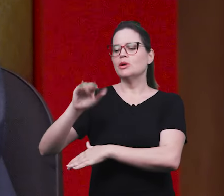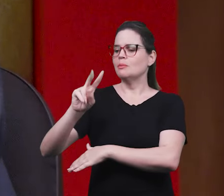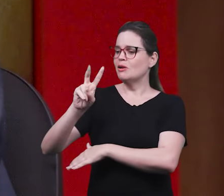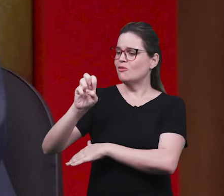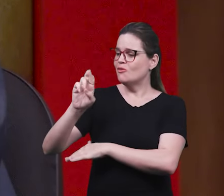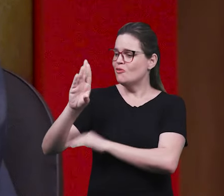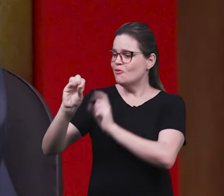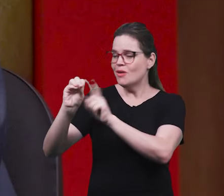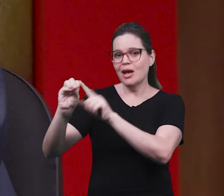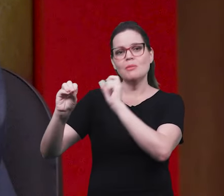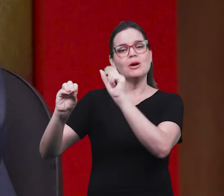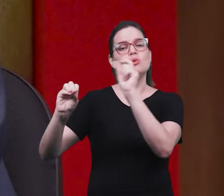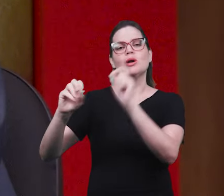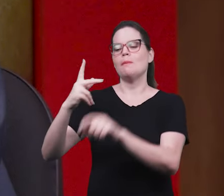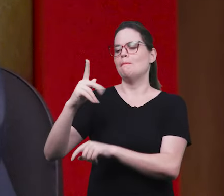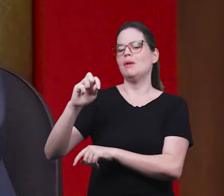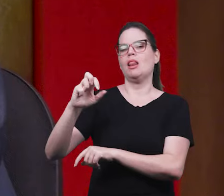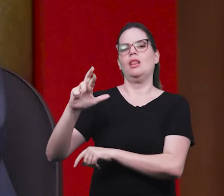acontece,